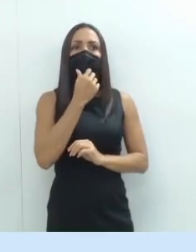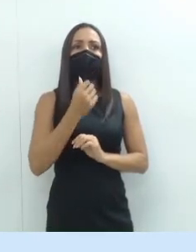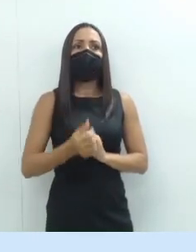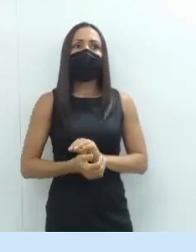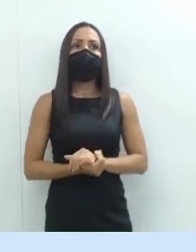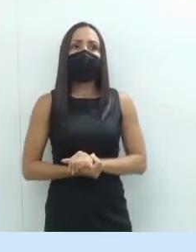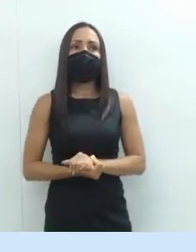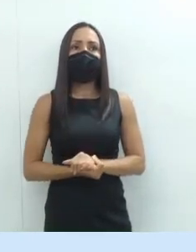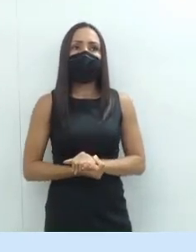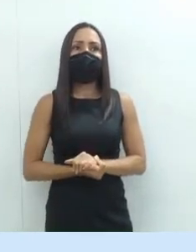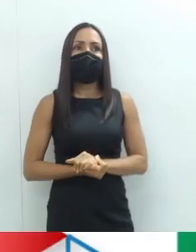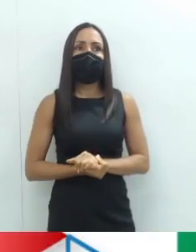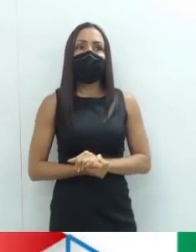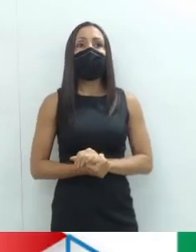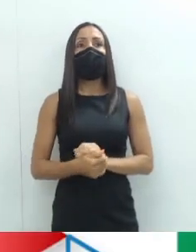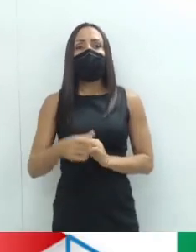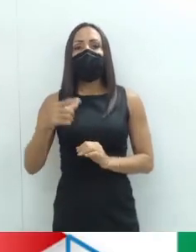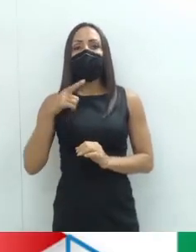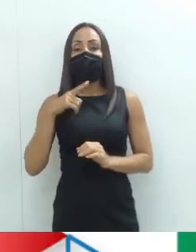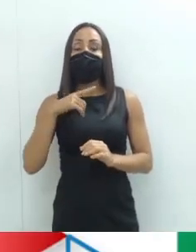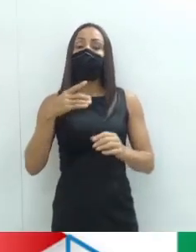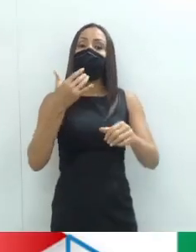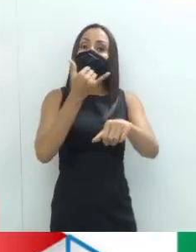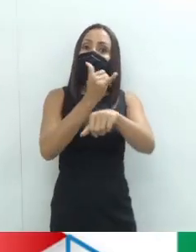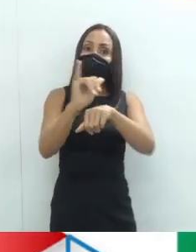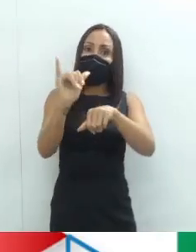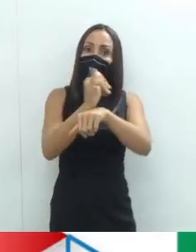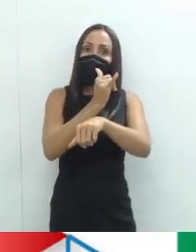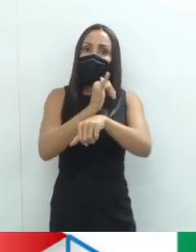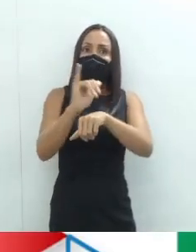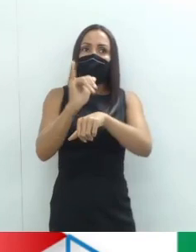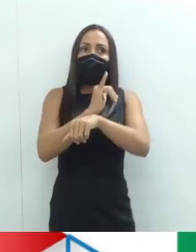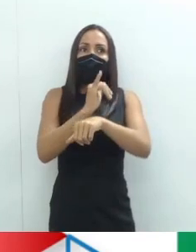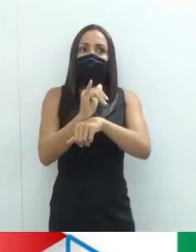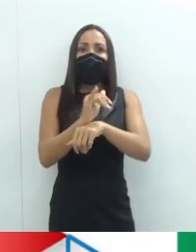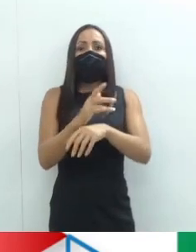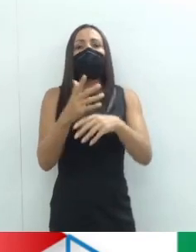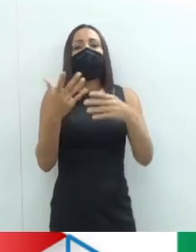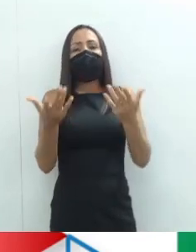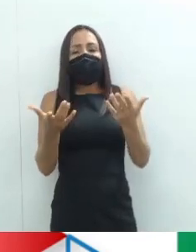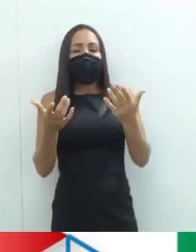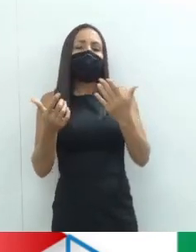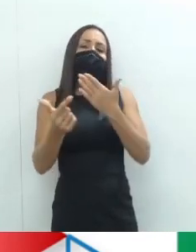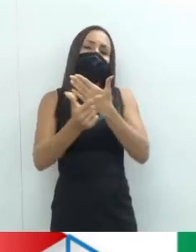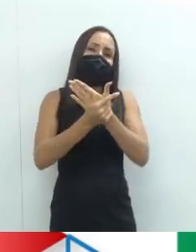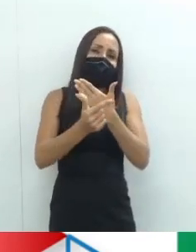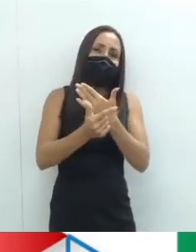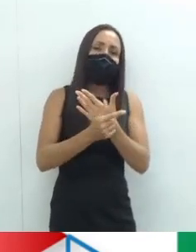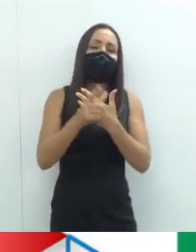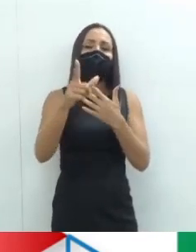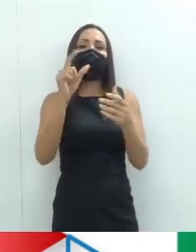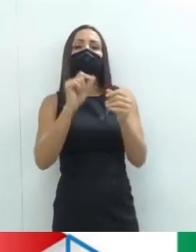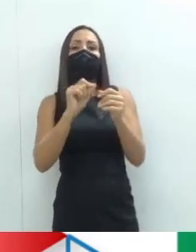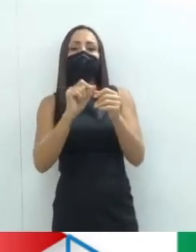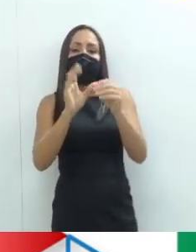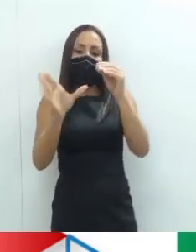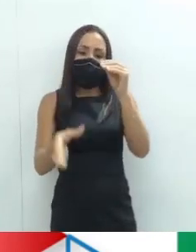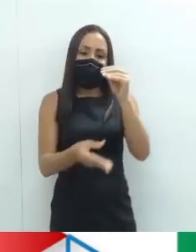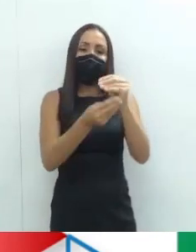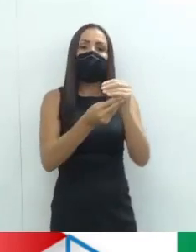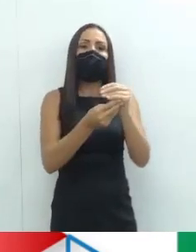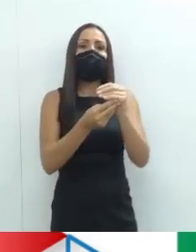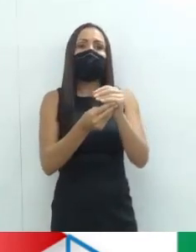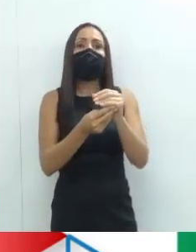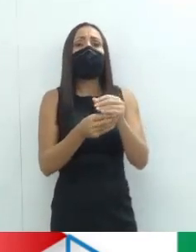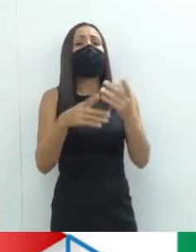tela. Temos aqui uma estratégia que super funciona quando você vai fazer uma síntese. Qual